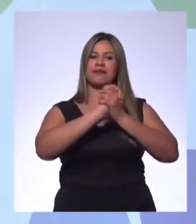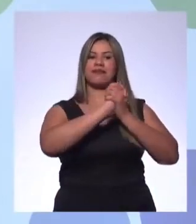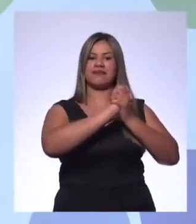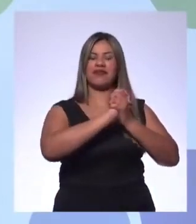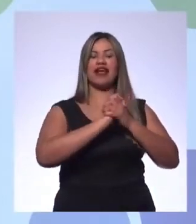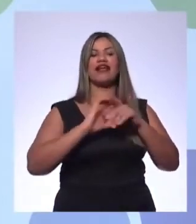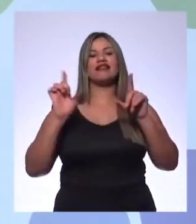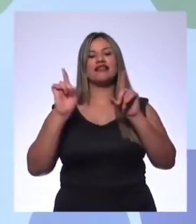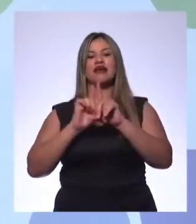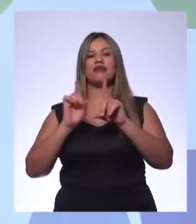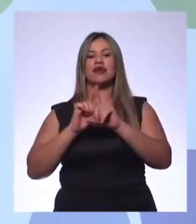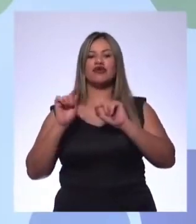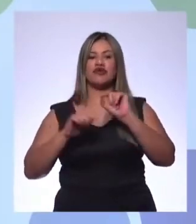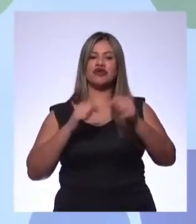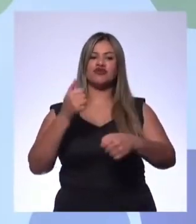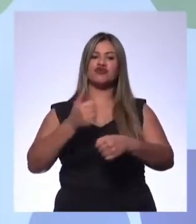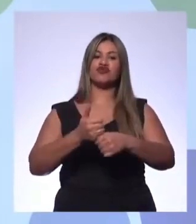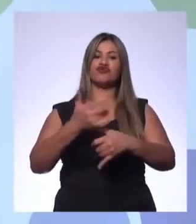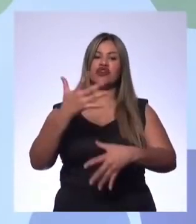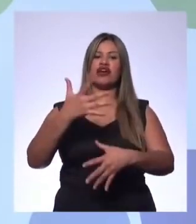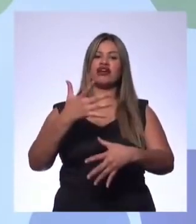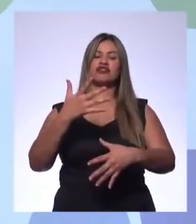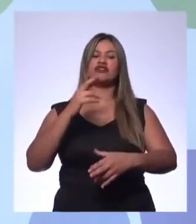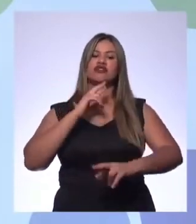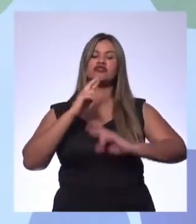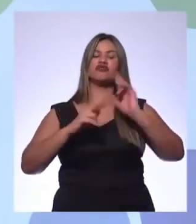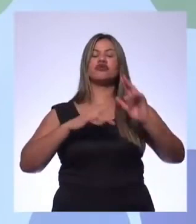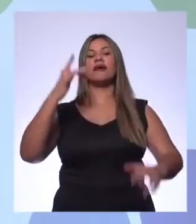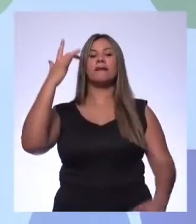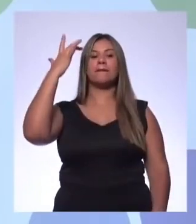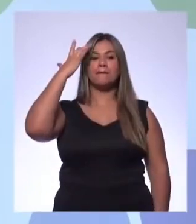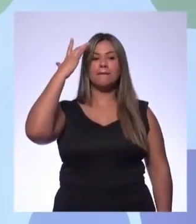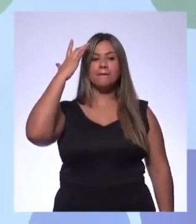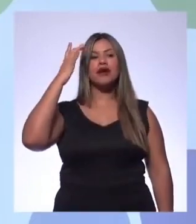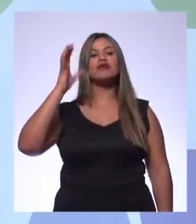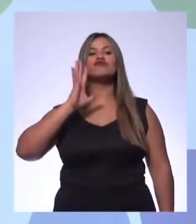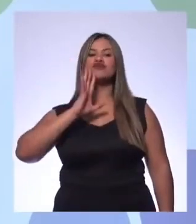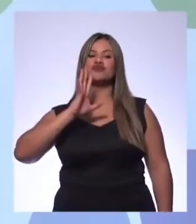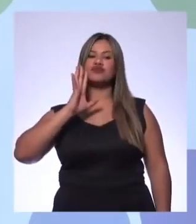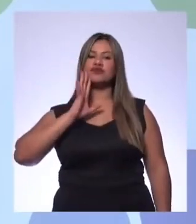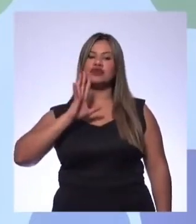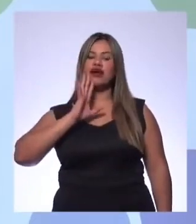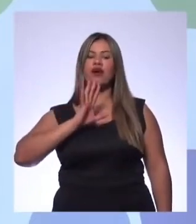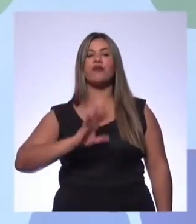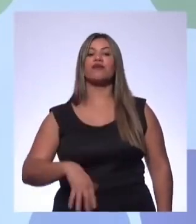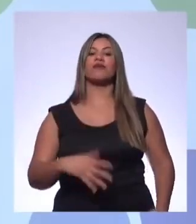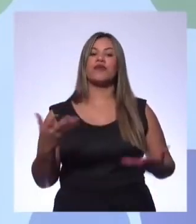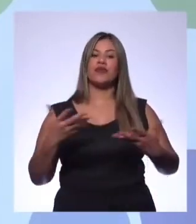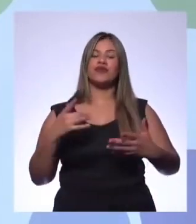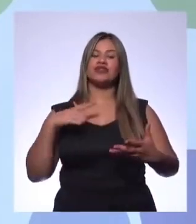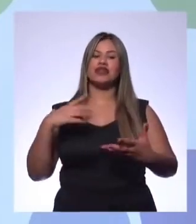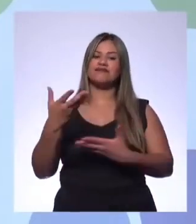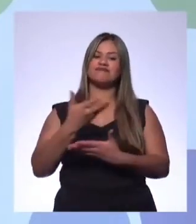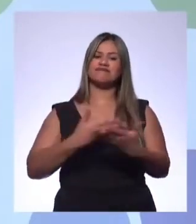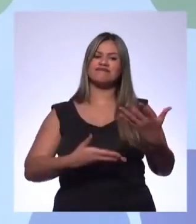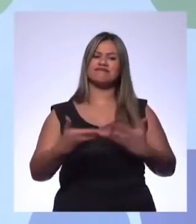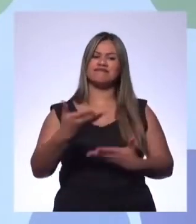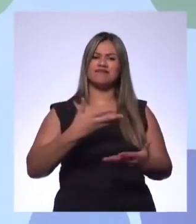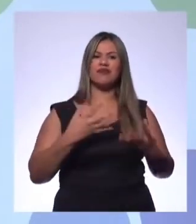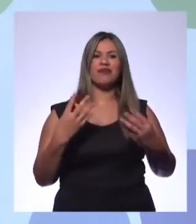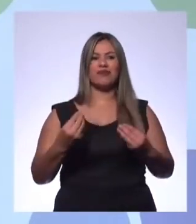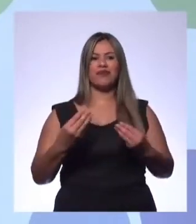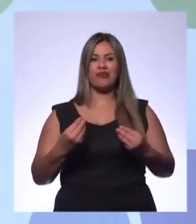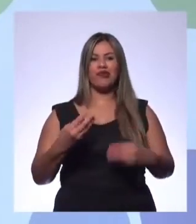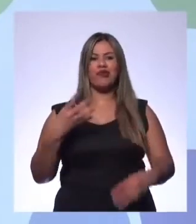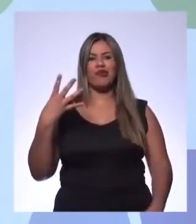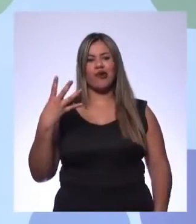gente continuar usando o chat aí daquela maneira que a gente sempre está usando, de uma maneira legal e tal. Hoje vai ter várias interações, acho que tem umas 4 ou 5, Sim.